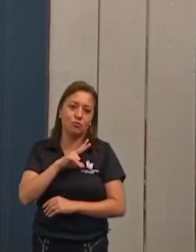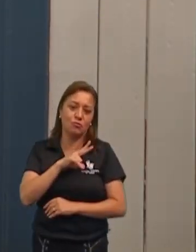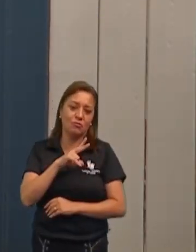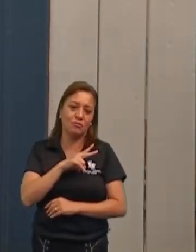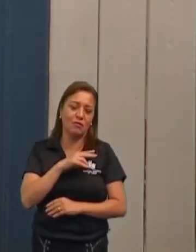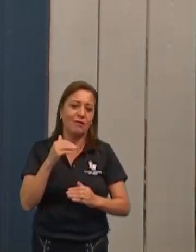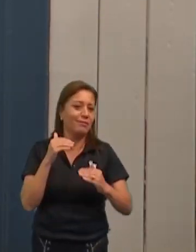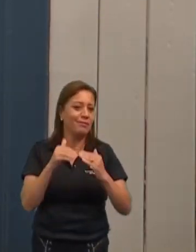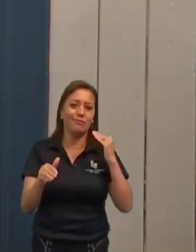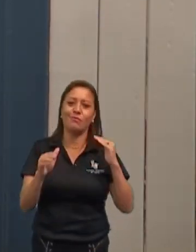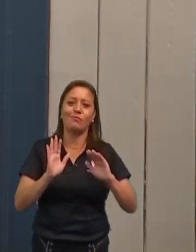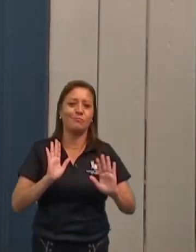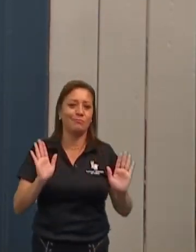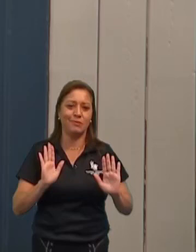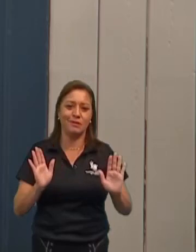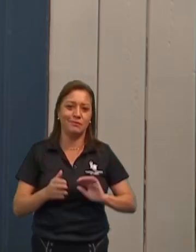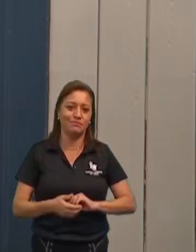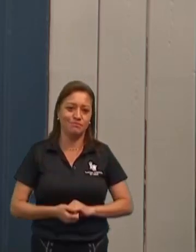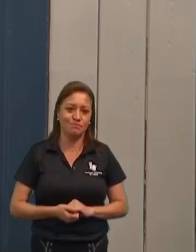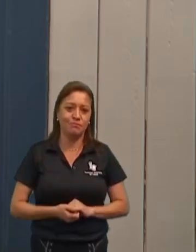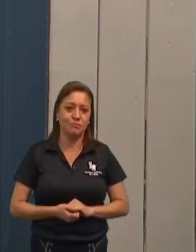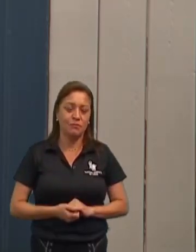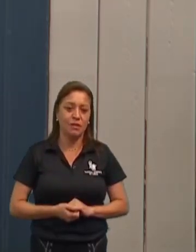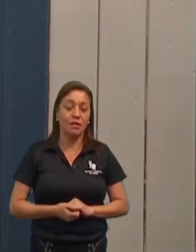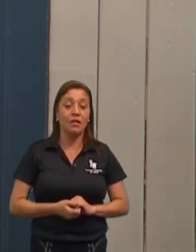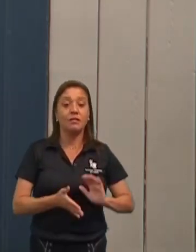elaborado pelo Tribunal de Contas da União,